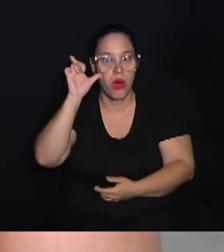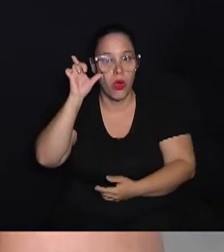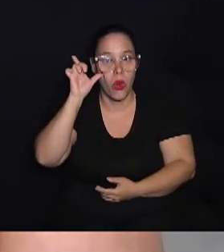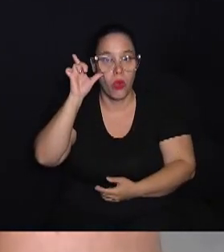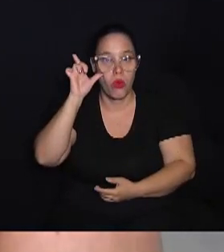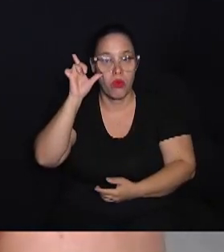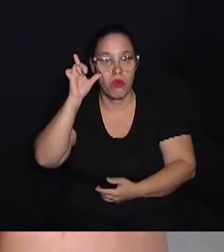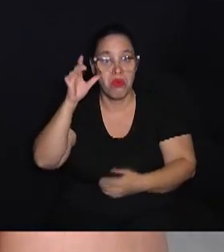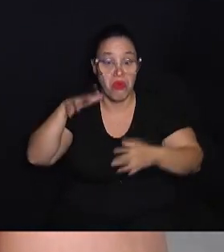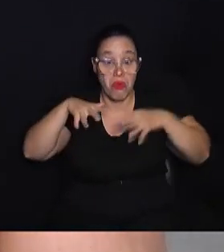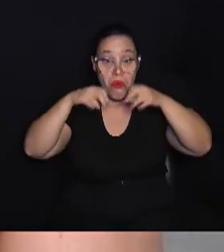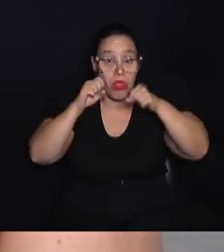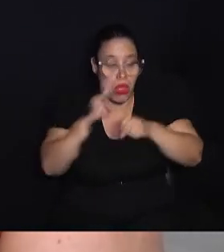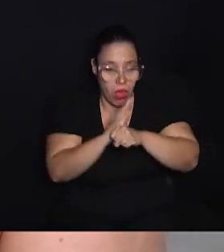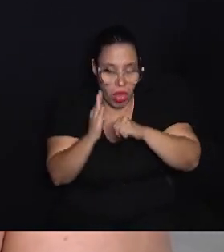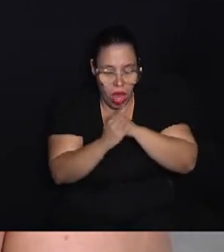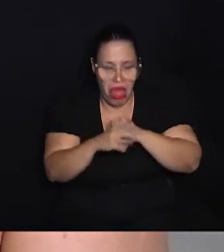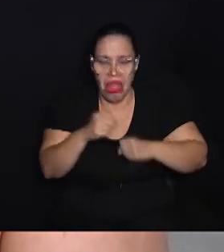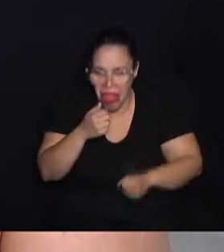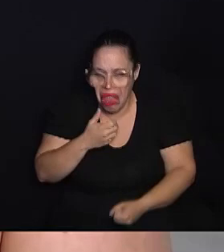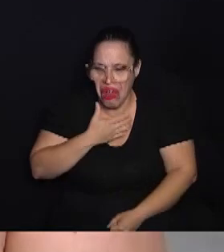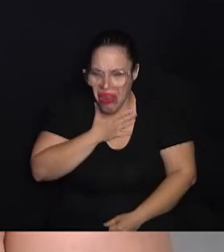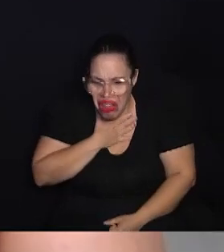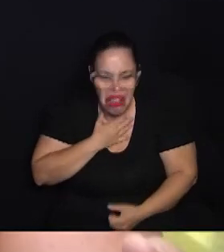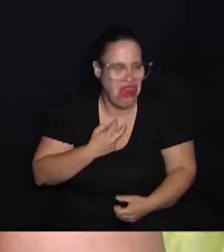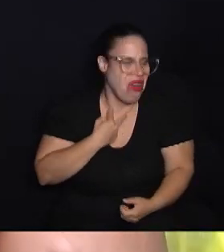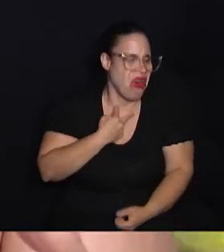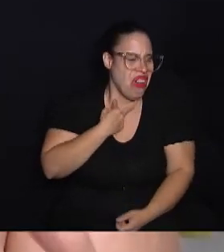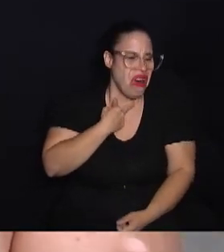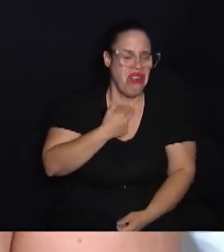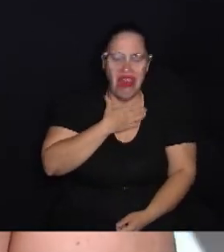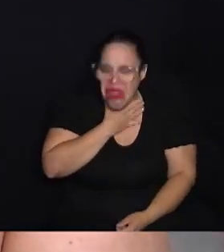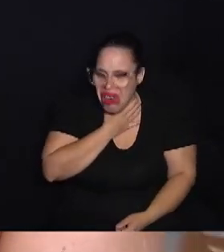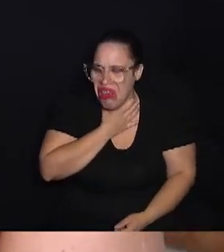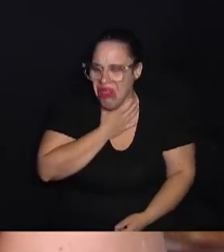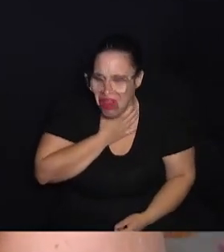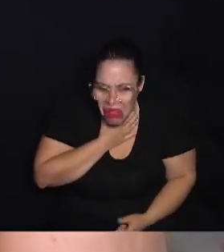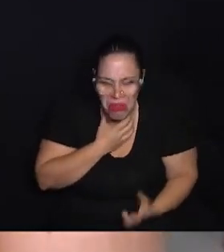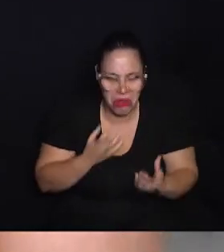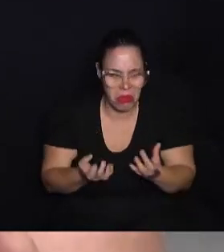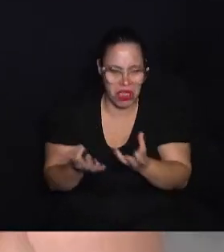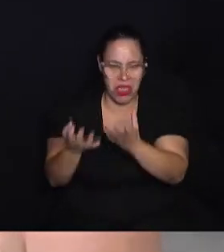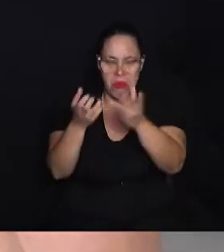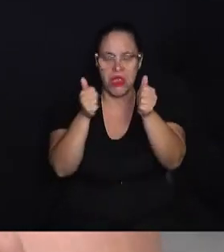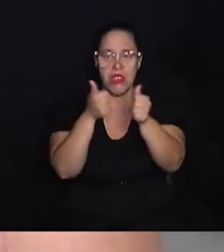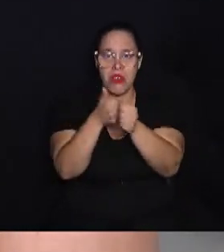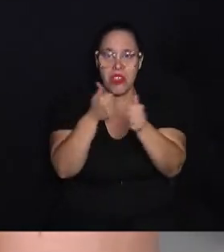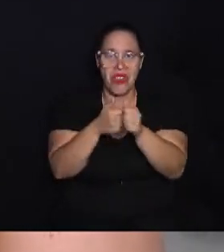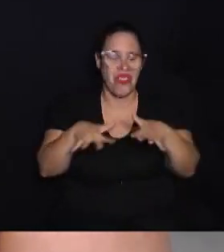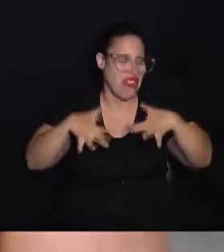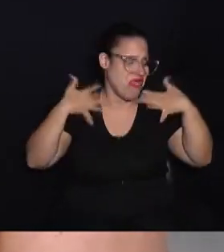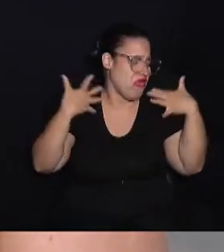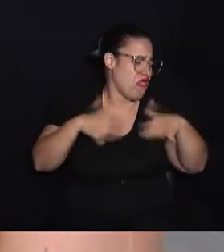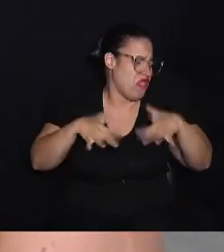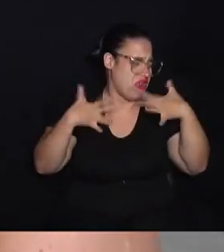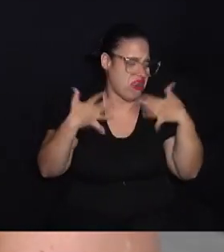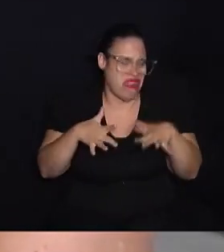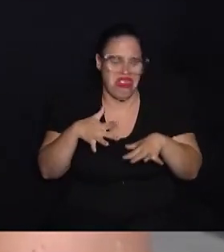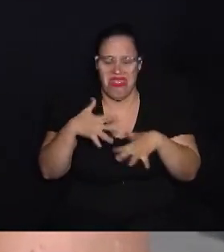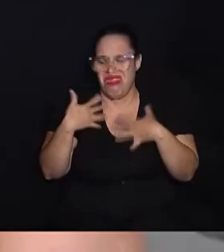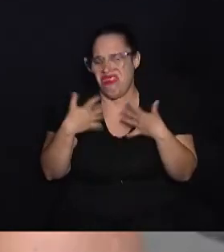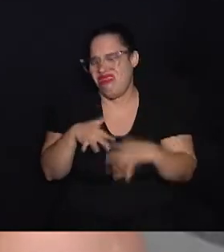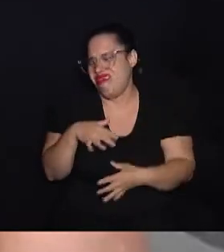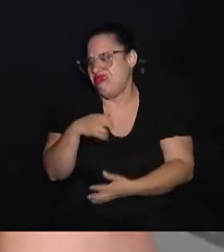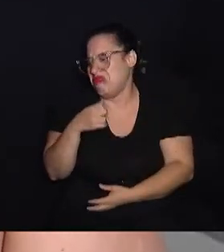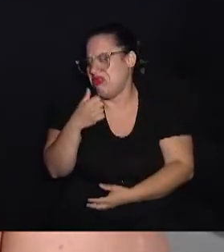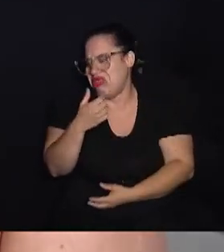tava irrespirável. Tava impossível de respirar à noite. Acho que teve uma queimada lá perto, não sei, nossa, tava horrível. Então tá